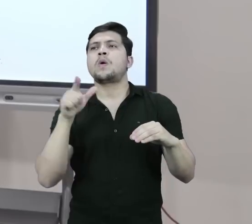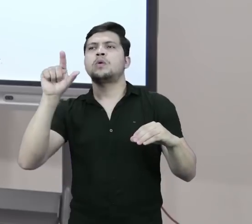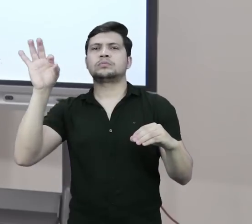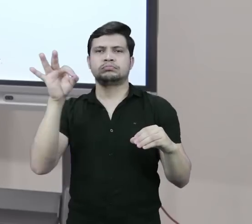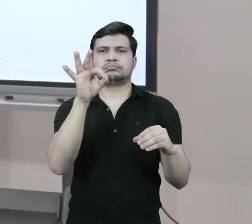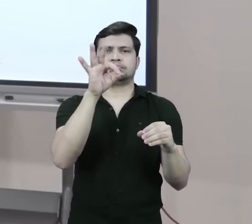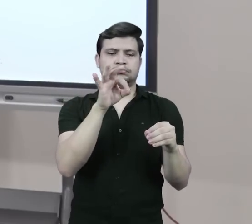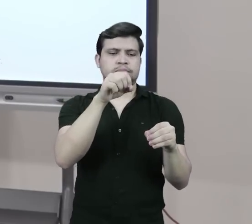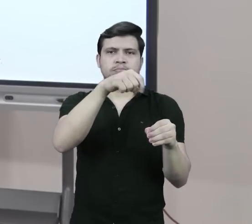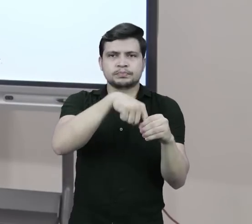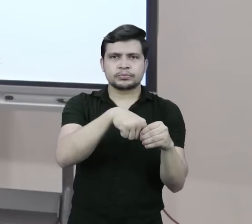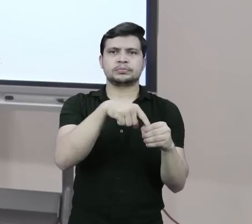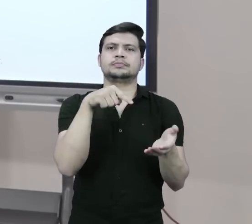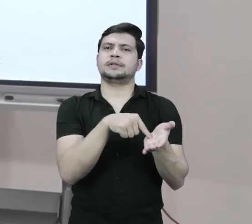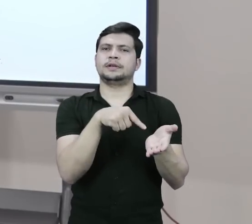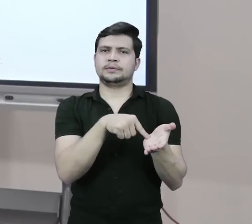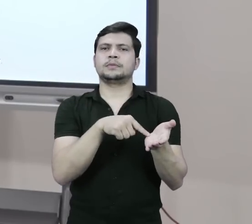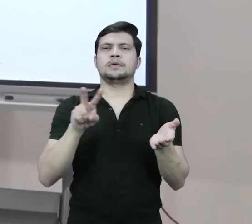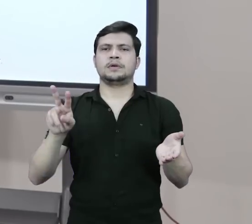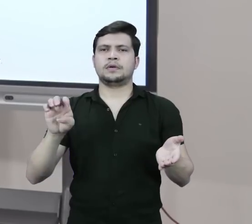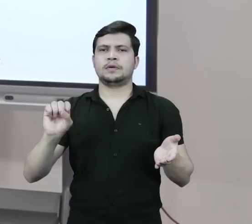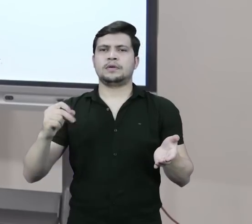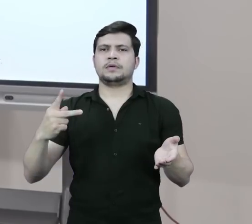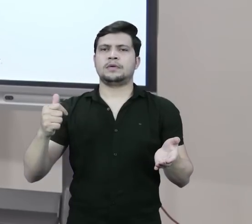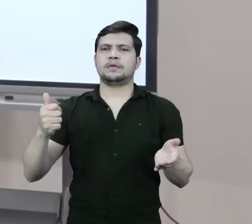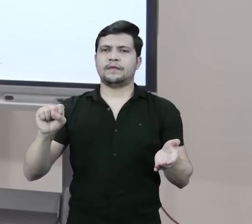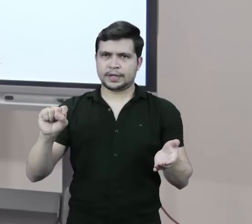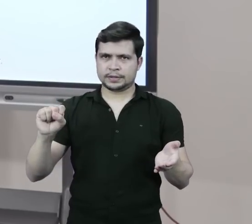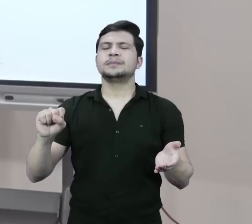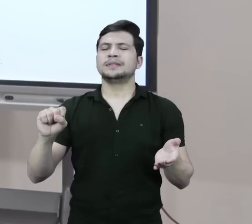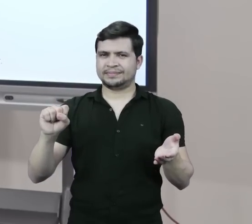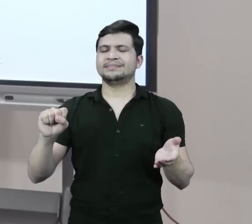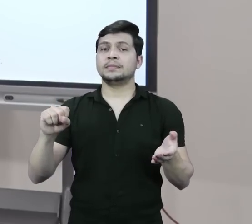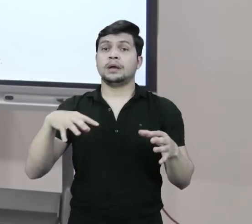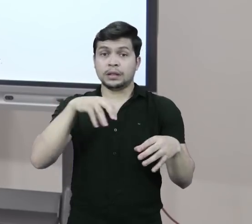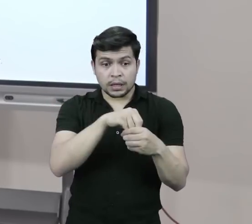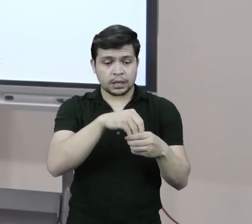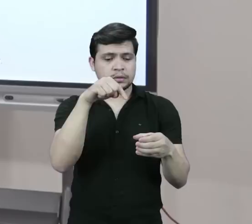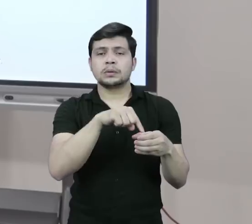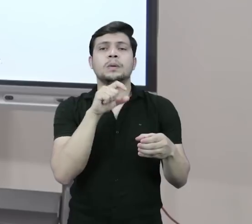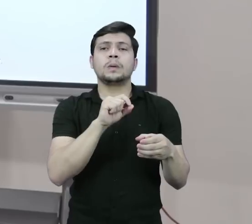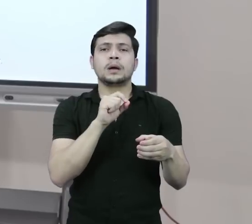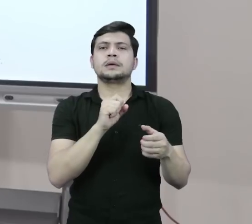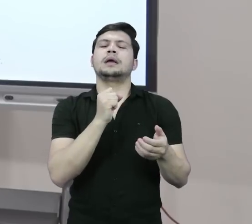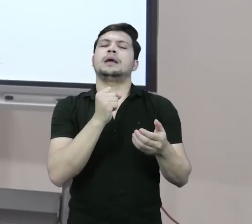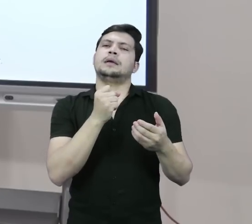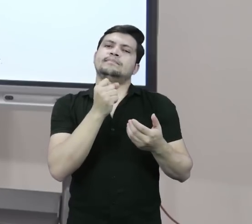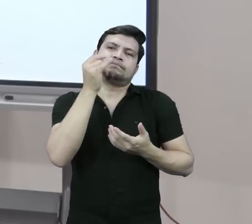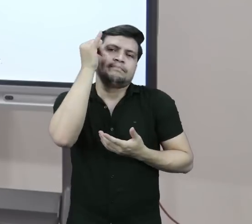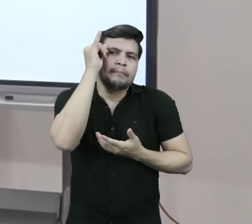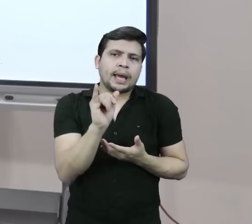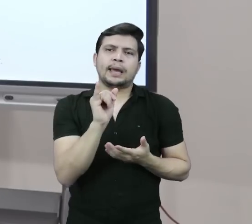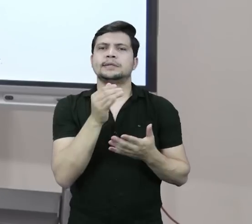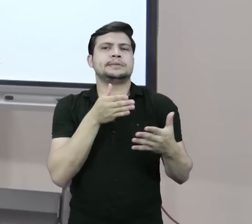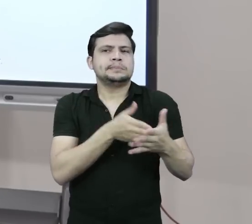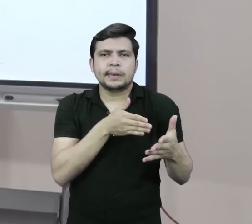Os embriões da vespa se alimentam do conteúdo desses ovos e impedem que as larvas de borboletas se desenvolvam. Assim, é possível